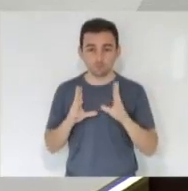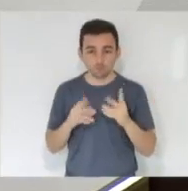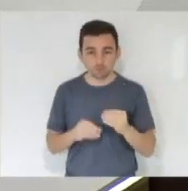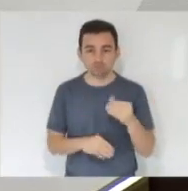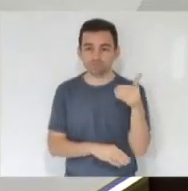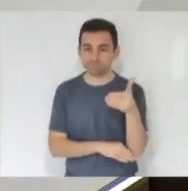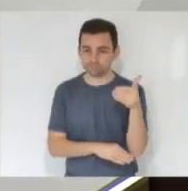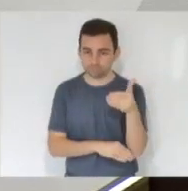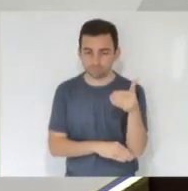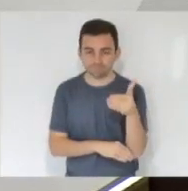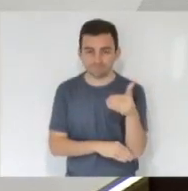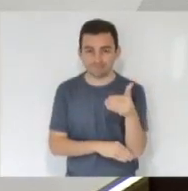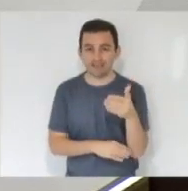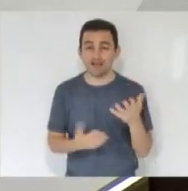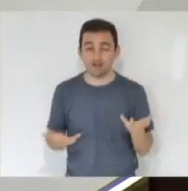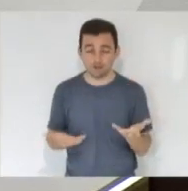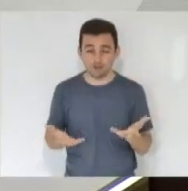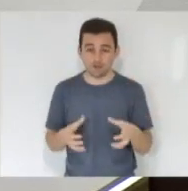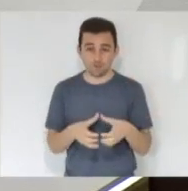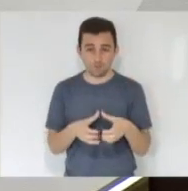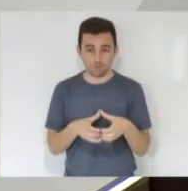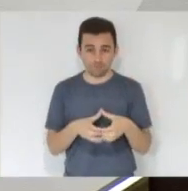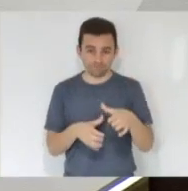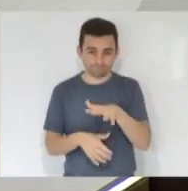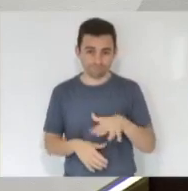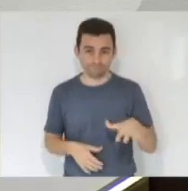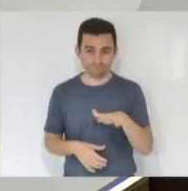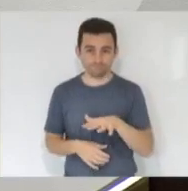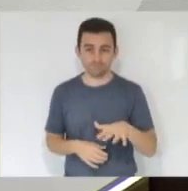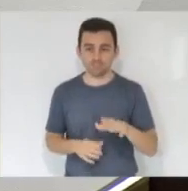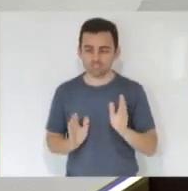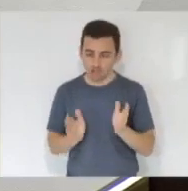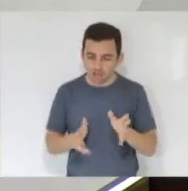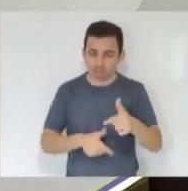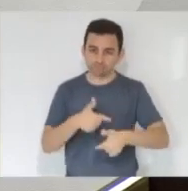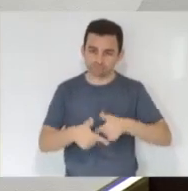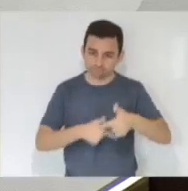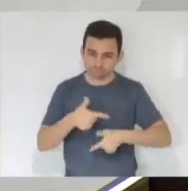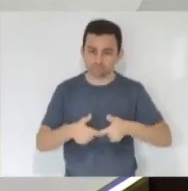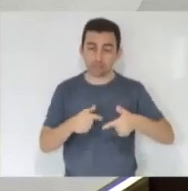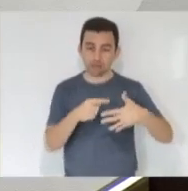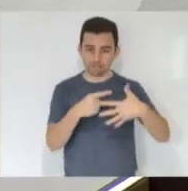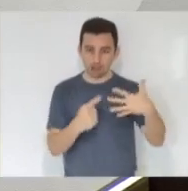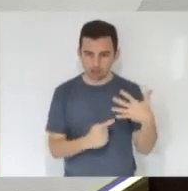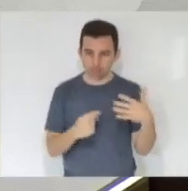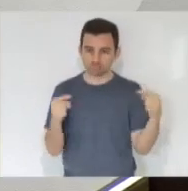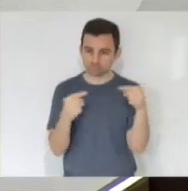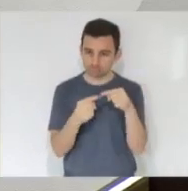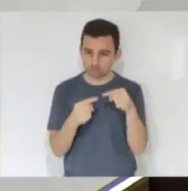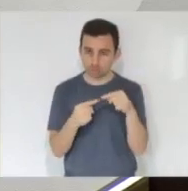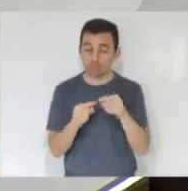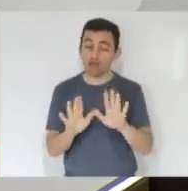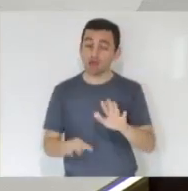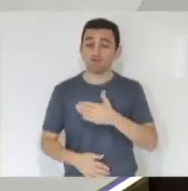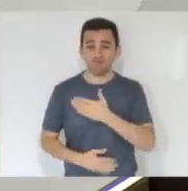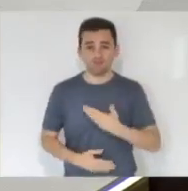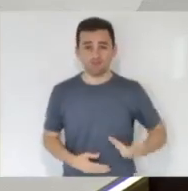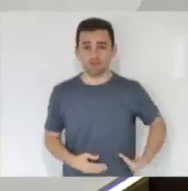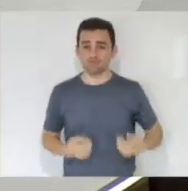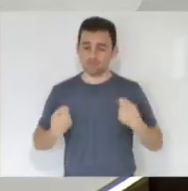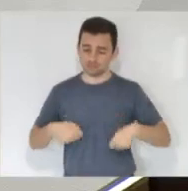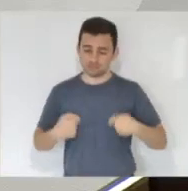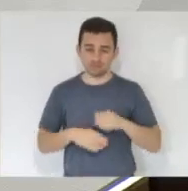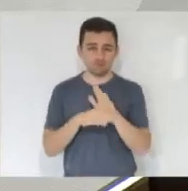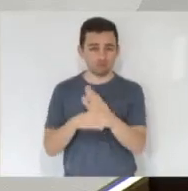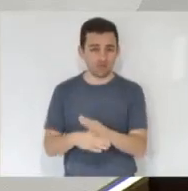já, obviamente, está trabalhando essa pauta, mas o governo tem que ajudar. A Santur tem que